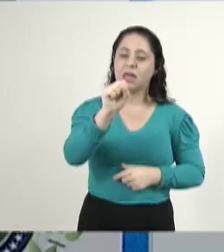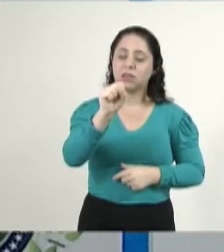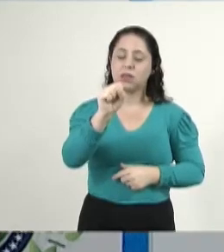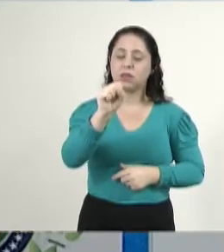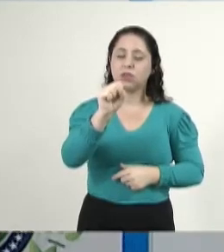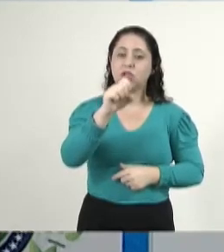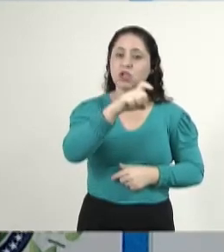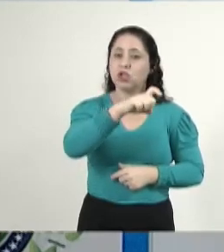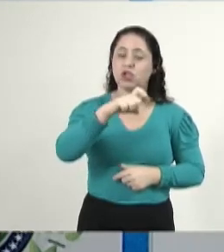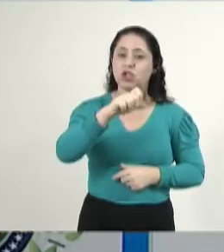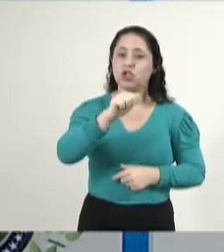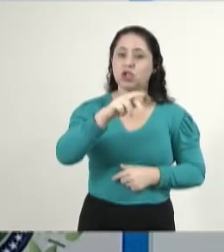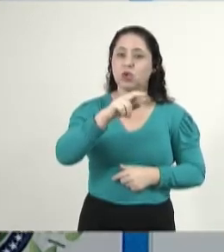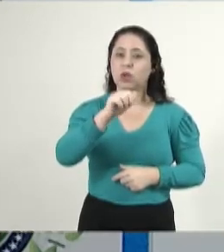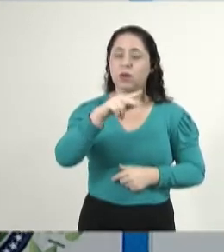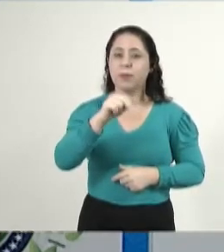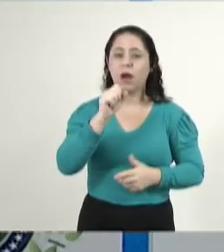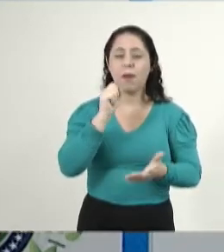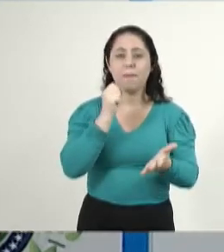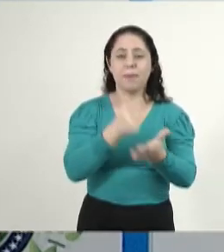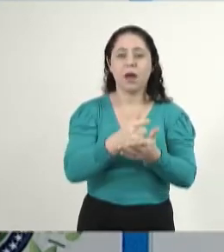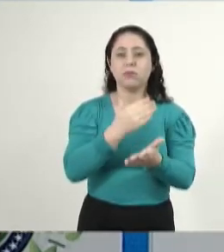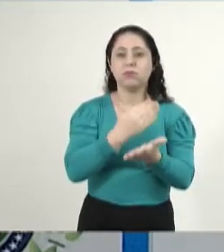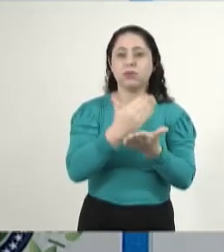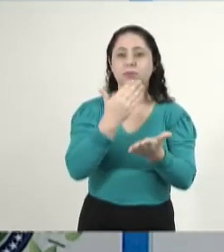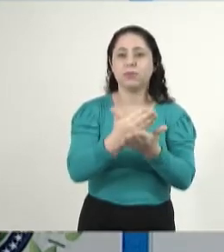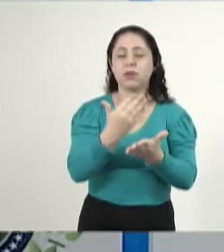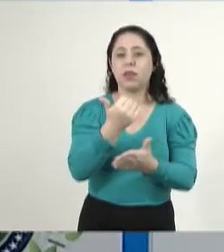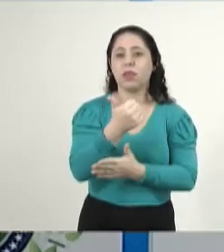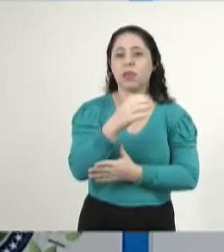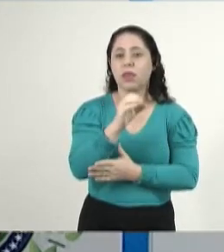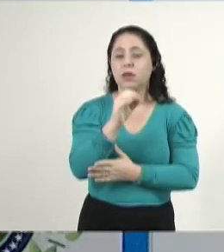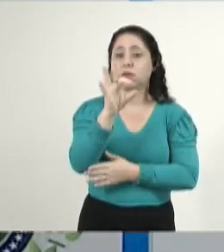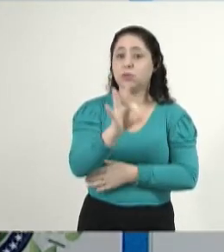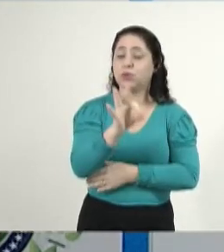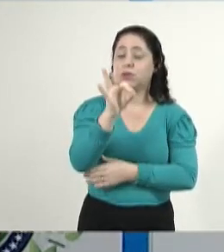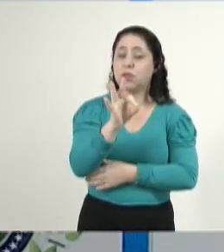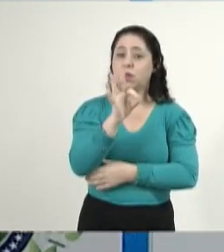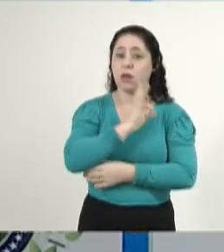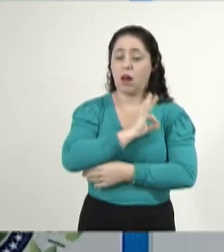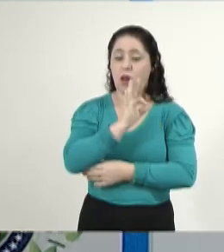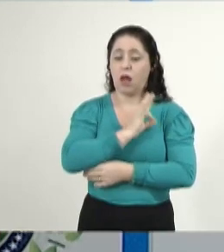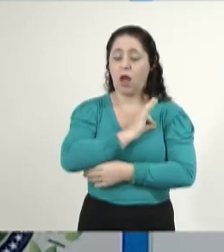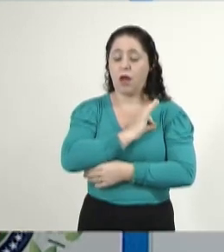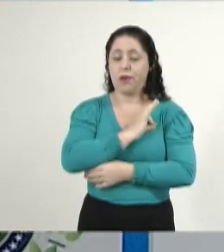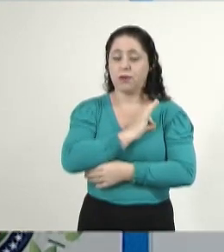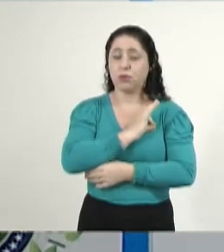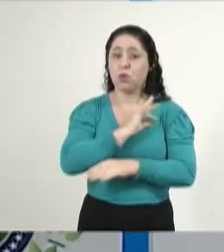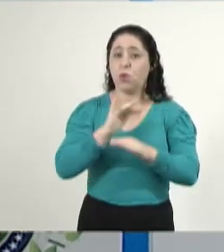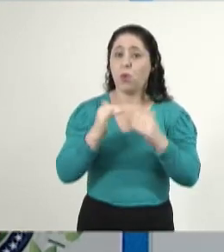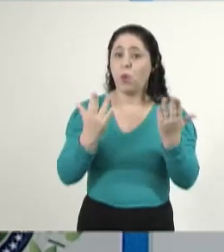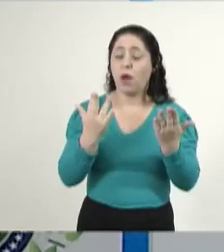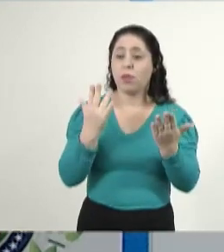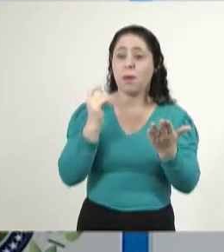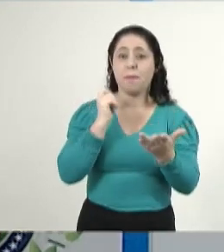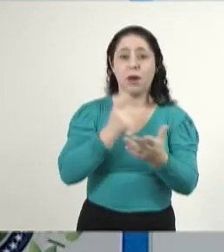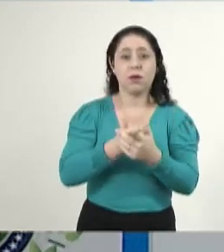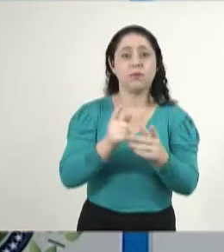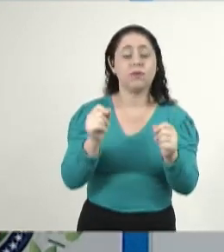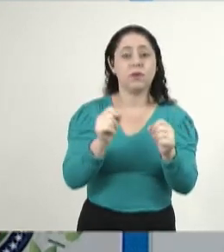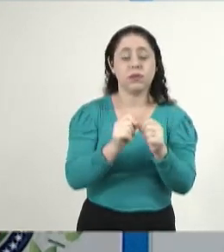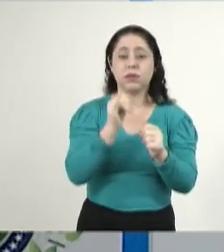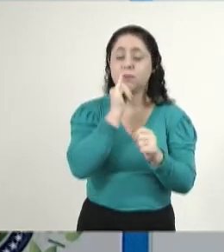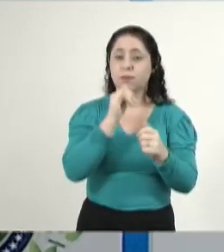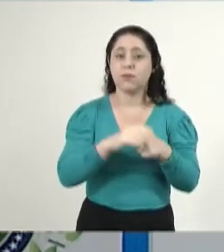a quitação de 3 parcelas equivalentes a 10% do salário mínimo quando esse pagamento for feito, ou